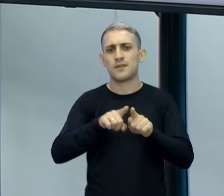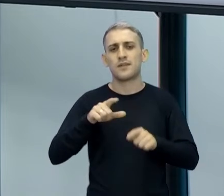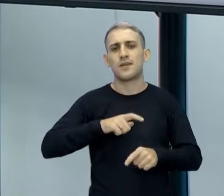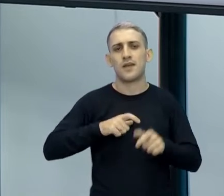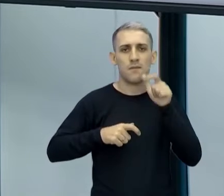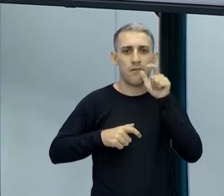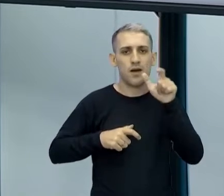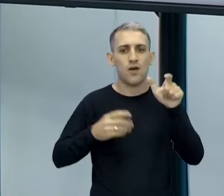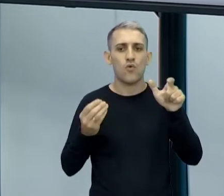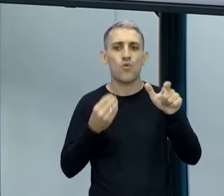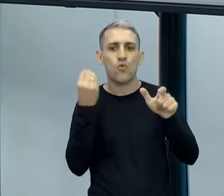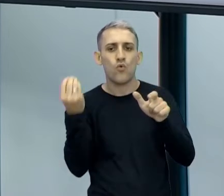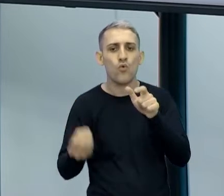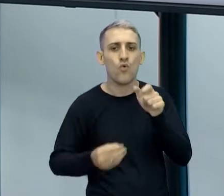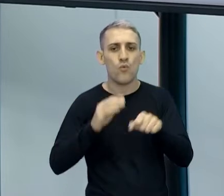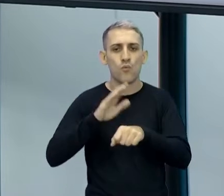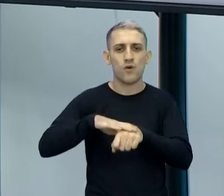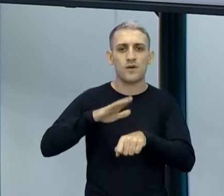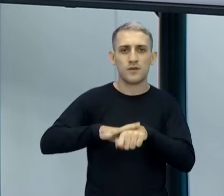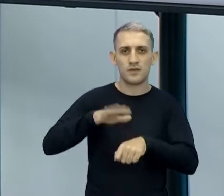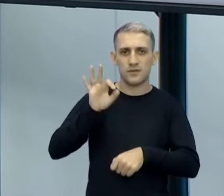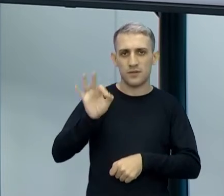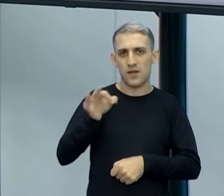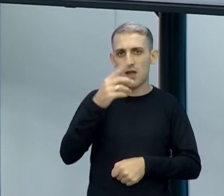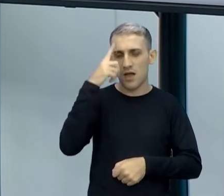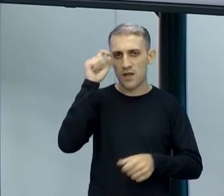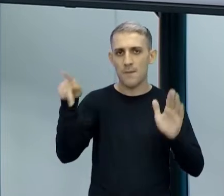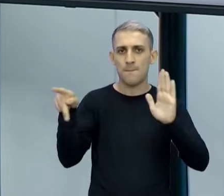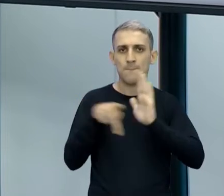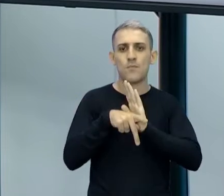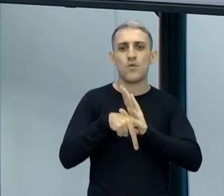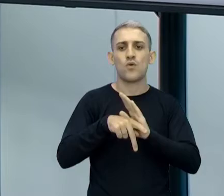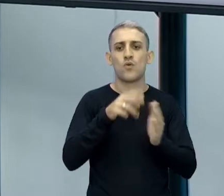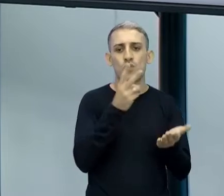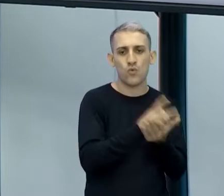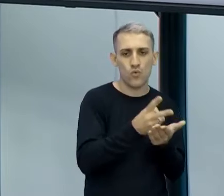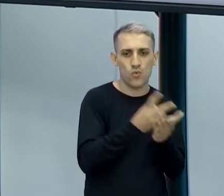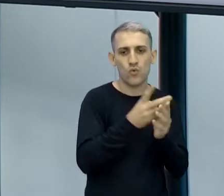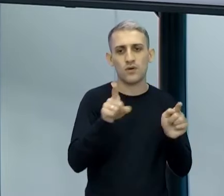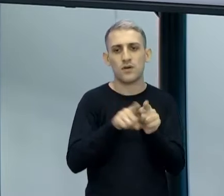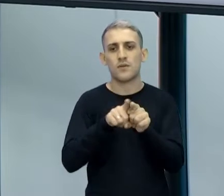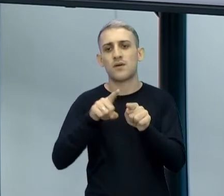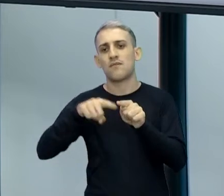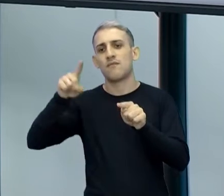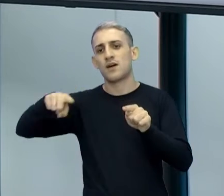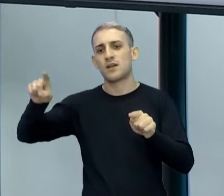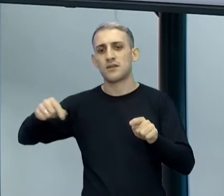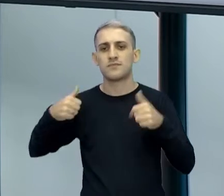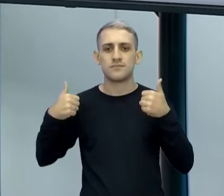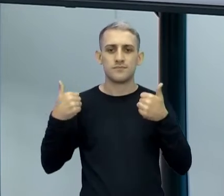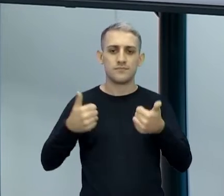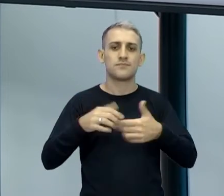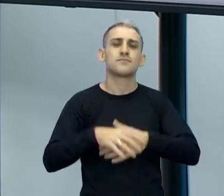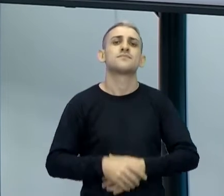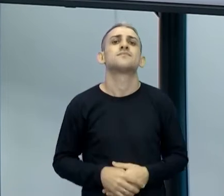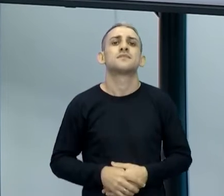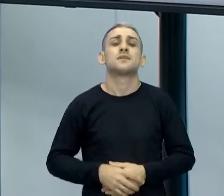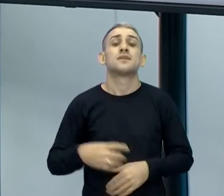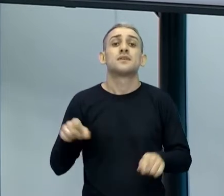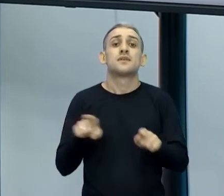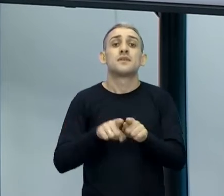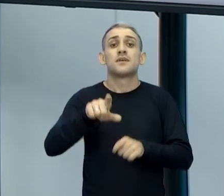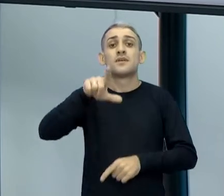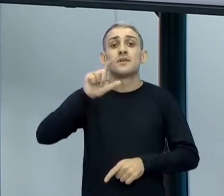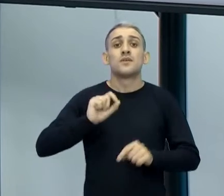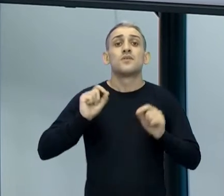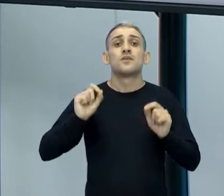né? Da situação, da ideia do que é constante e do que é variável. Tá certo? E aí, gente, eu escolhi para vocês